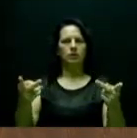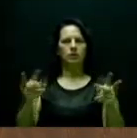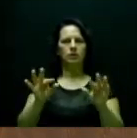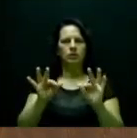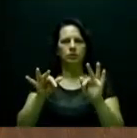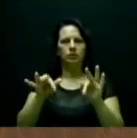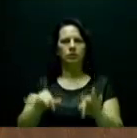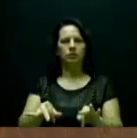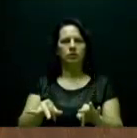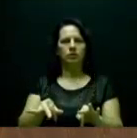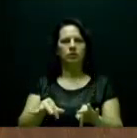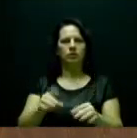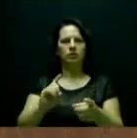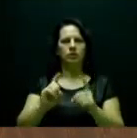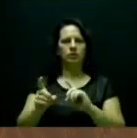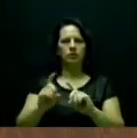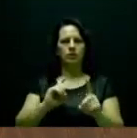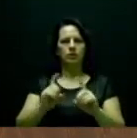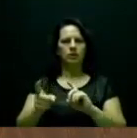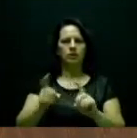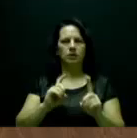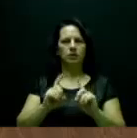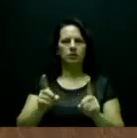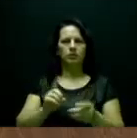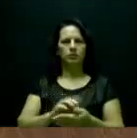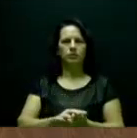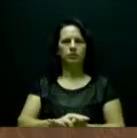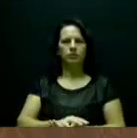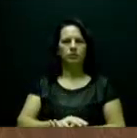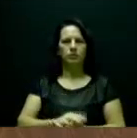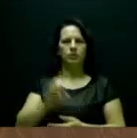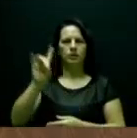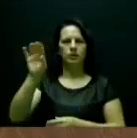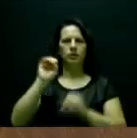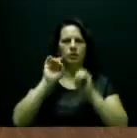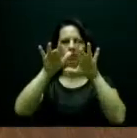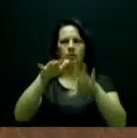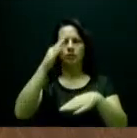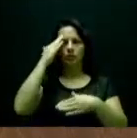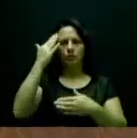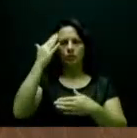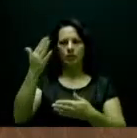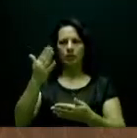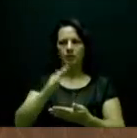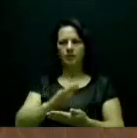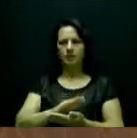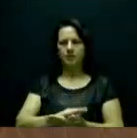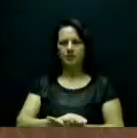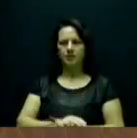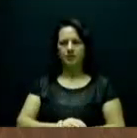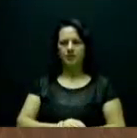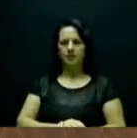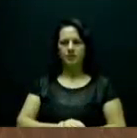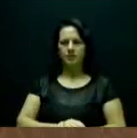tratar, declaro encerrada a presente sessão. Que Deus abençoe a todos. Muito obrigado.